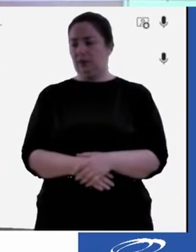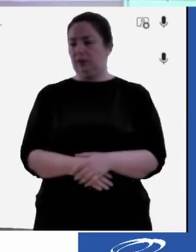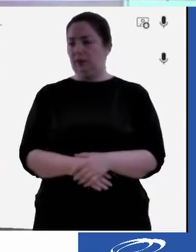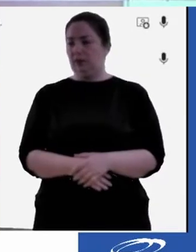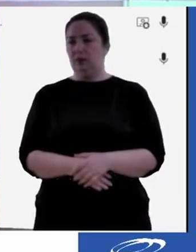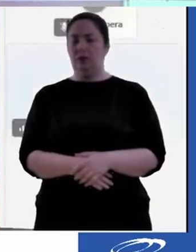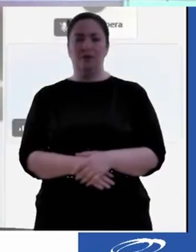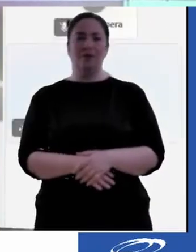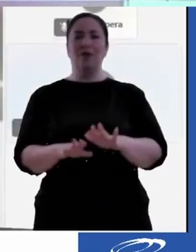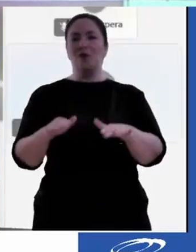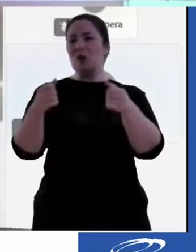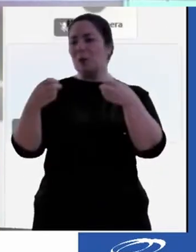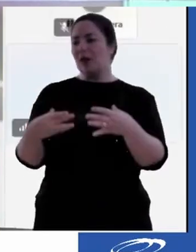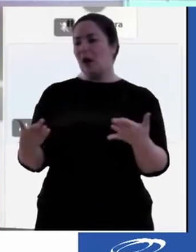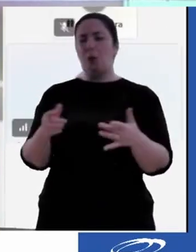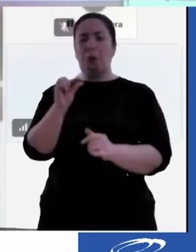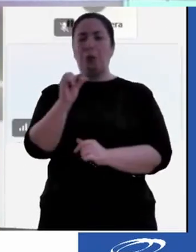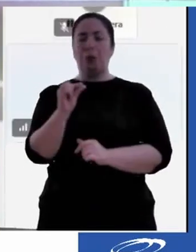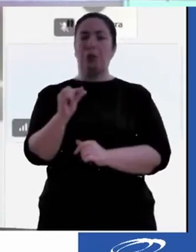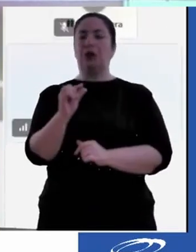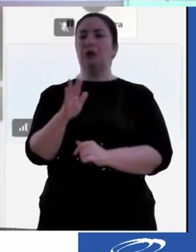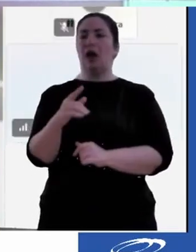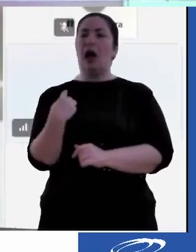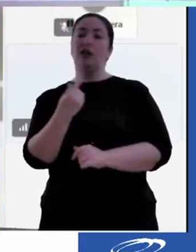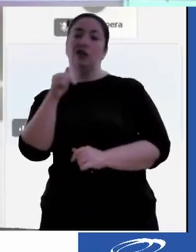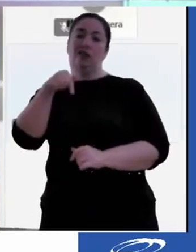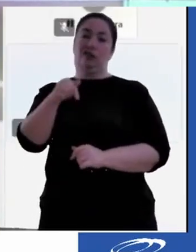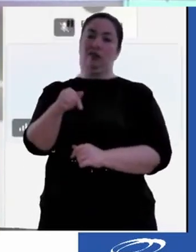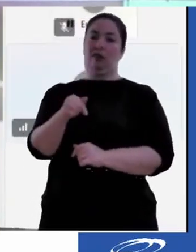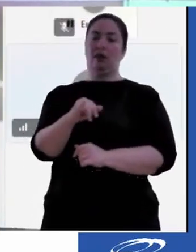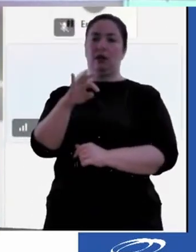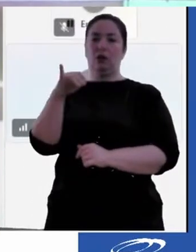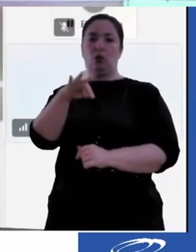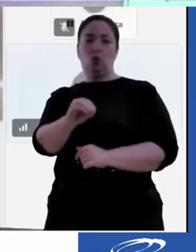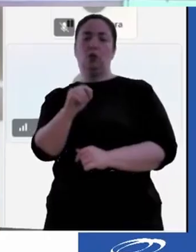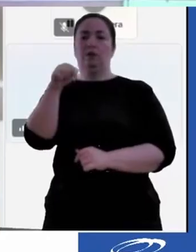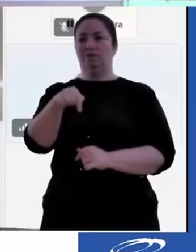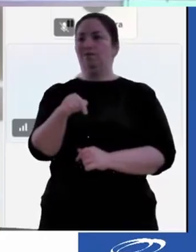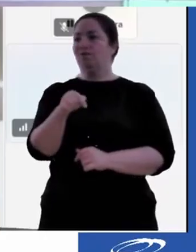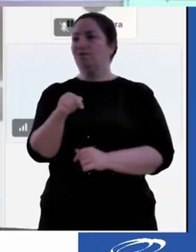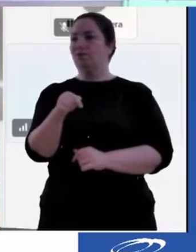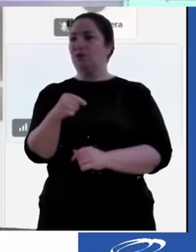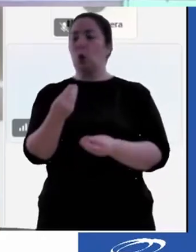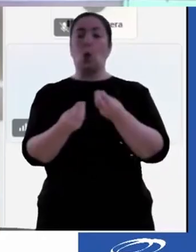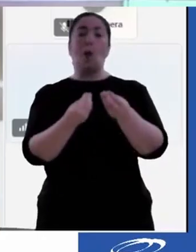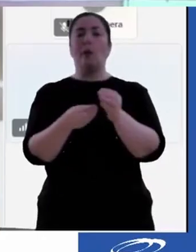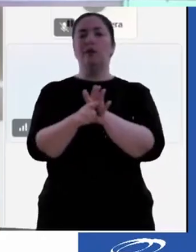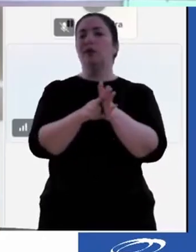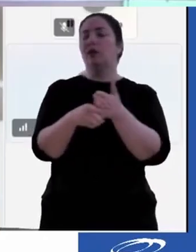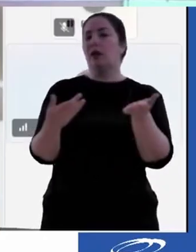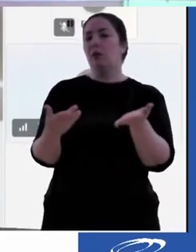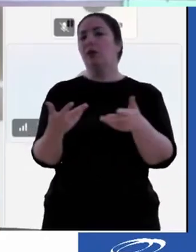Vou falar um pouquinho aqui da nossa rotina, né? Como é que a gente procede aqui essas coletas no serviço. A gente aqui